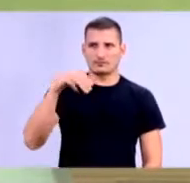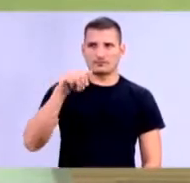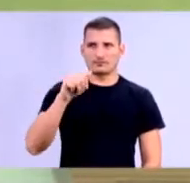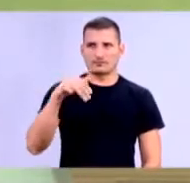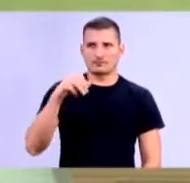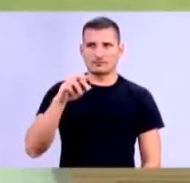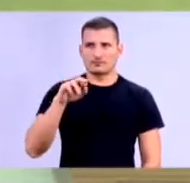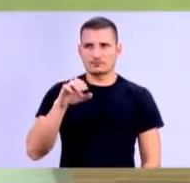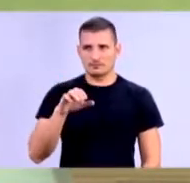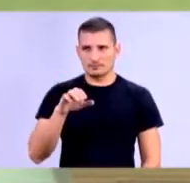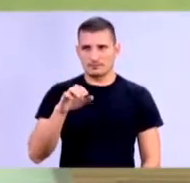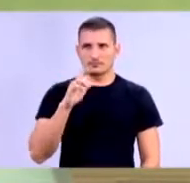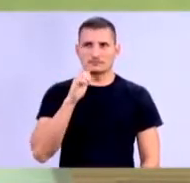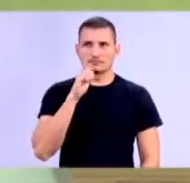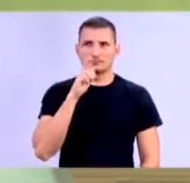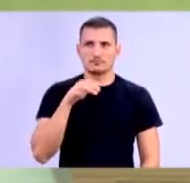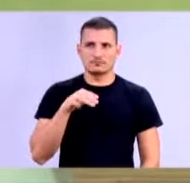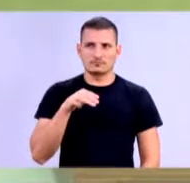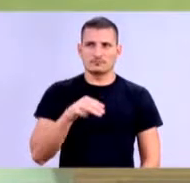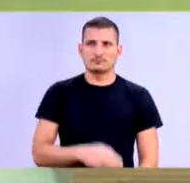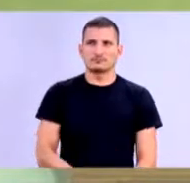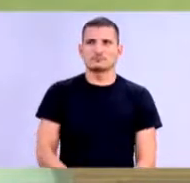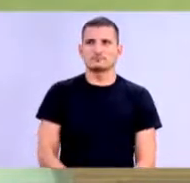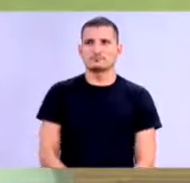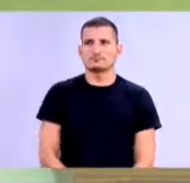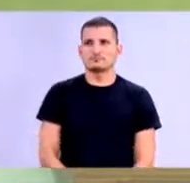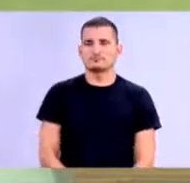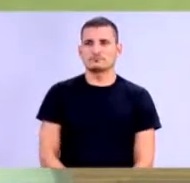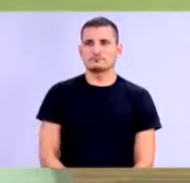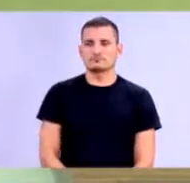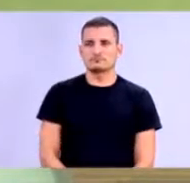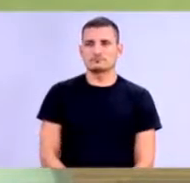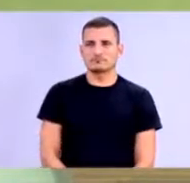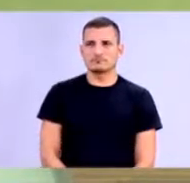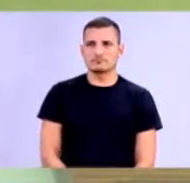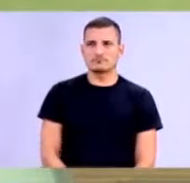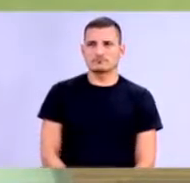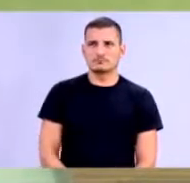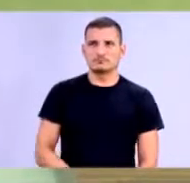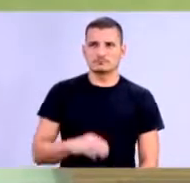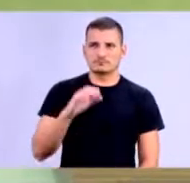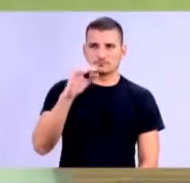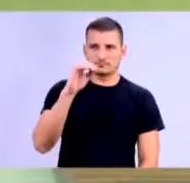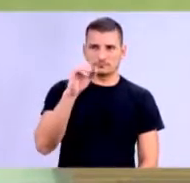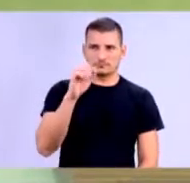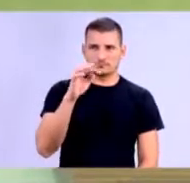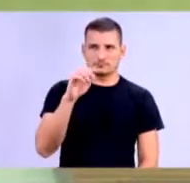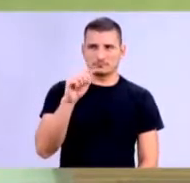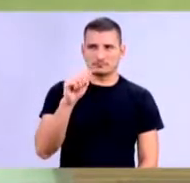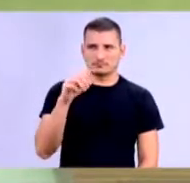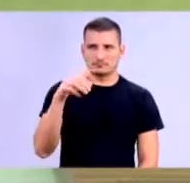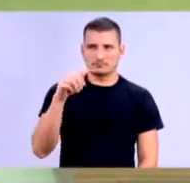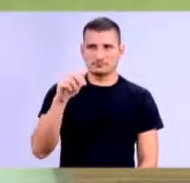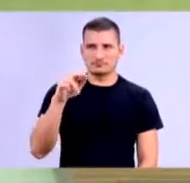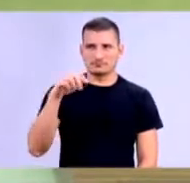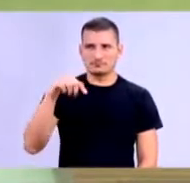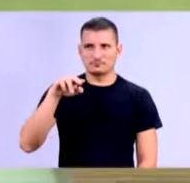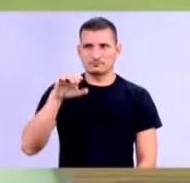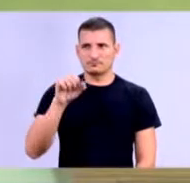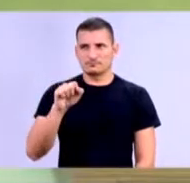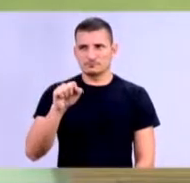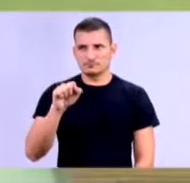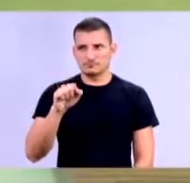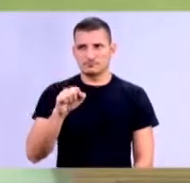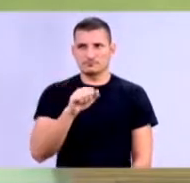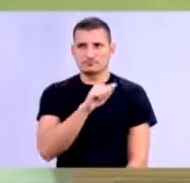e Guajará. Certo. Né? Então, na participação de Costa Marques, nós temos aqui